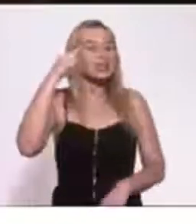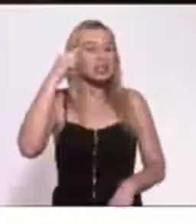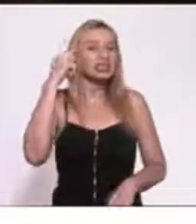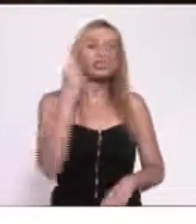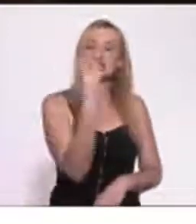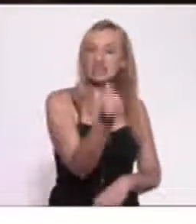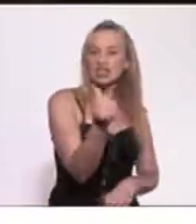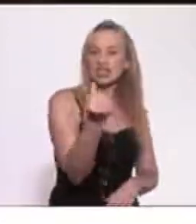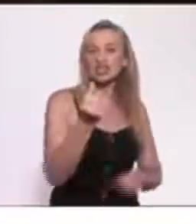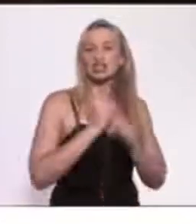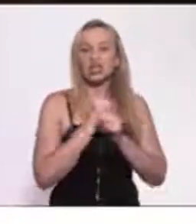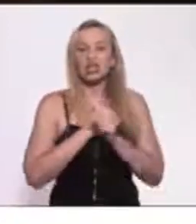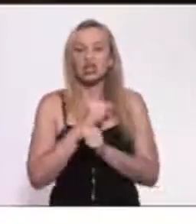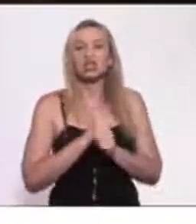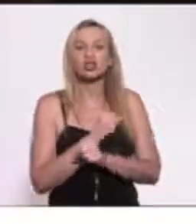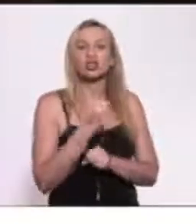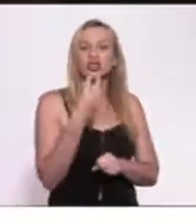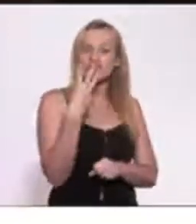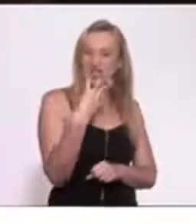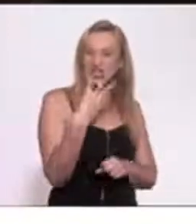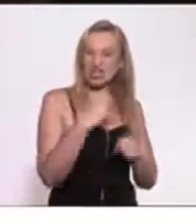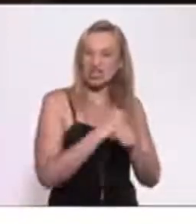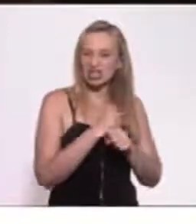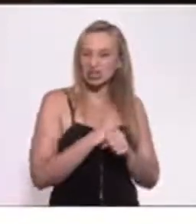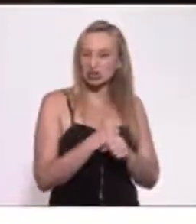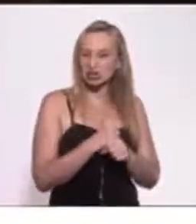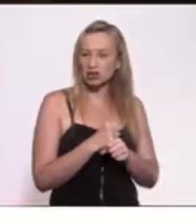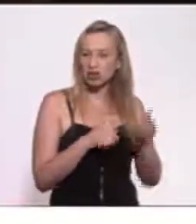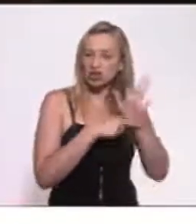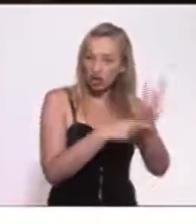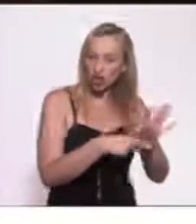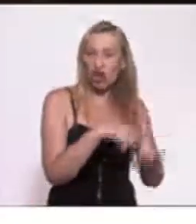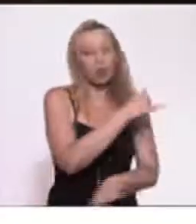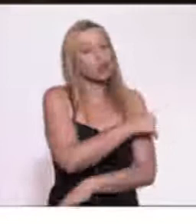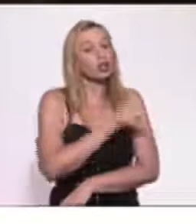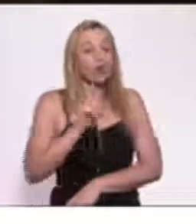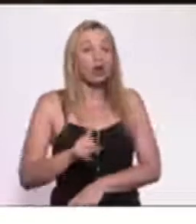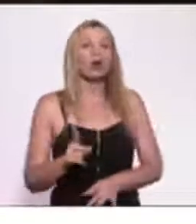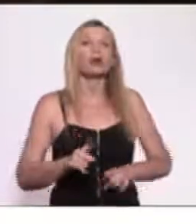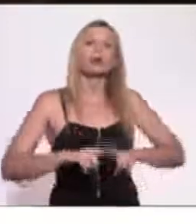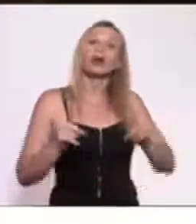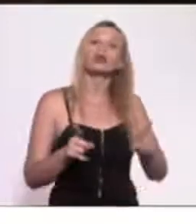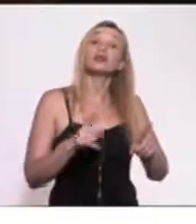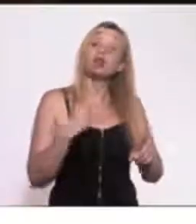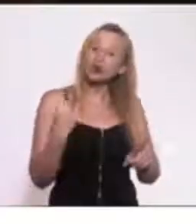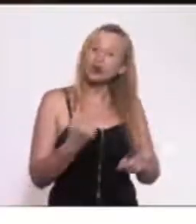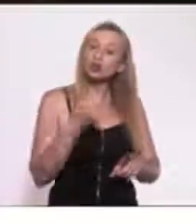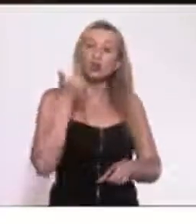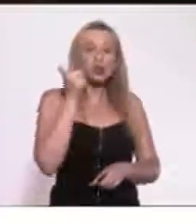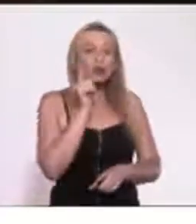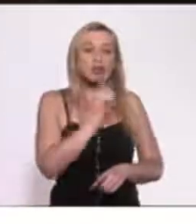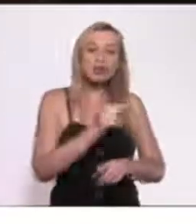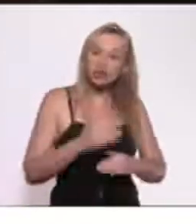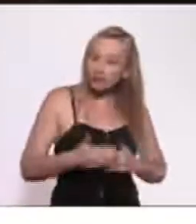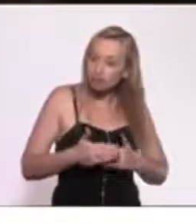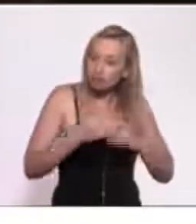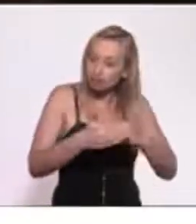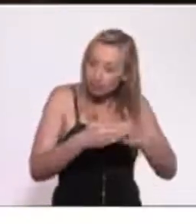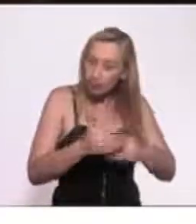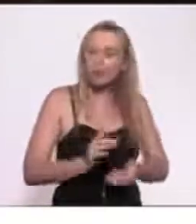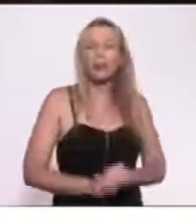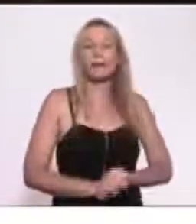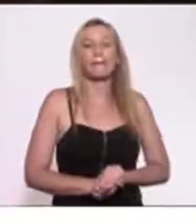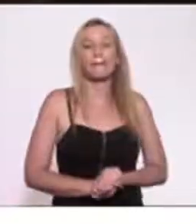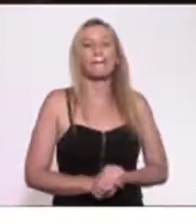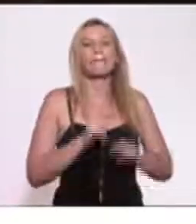são só 3 anos que vão tirar o Rio de Janeiro do buraco. E para nós sairmos dessa situação, precisamos ter uma narrativa que seja